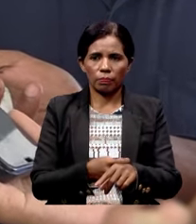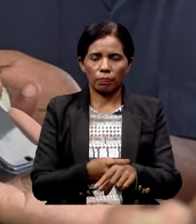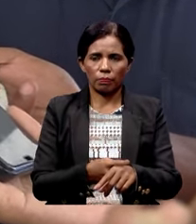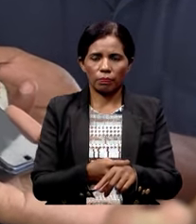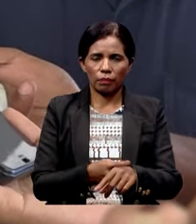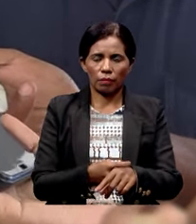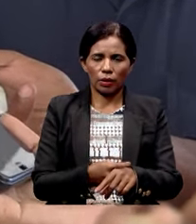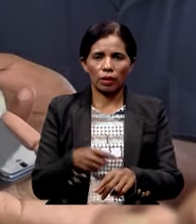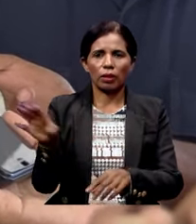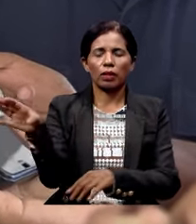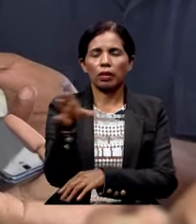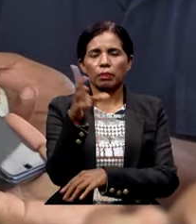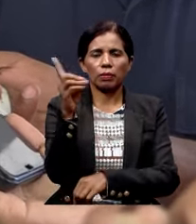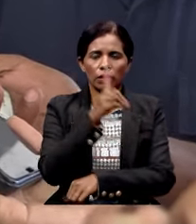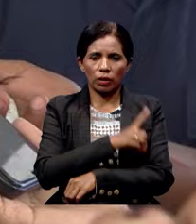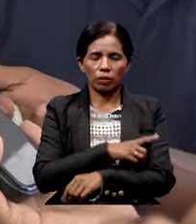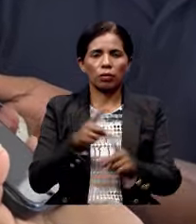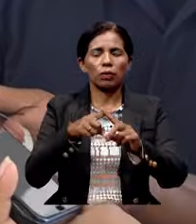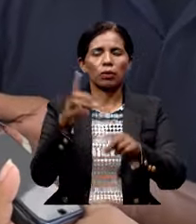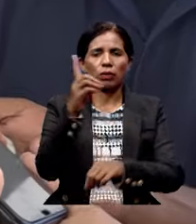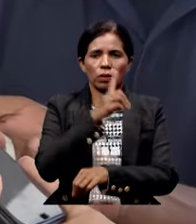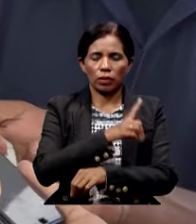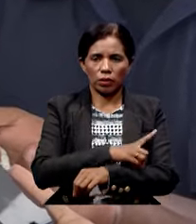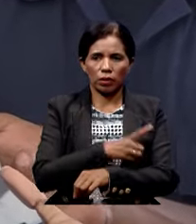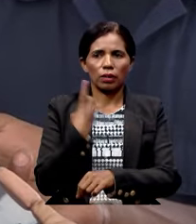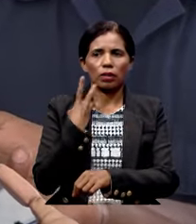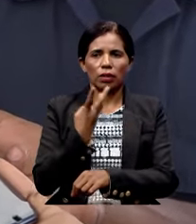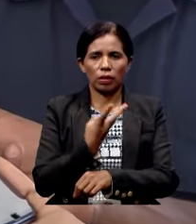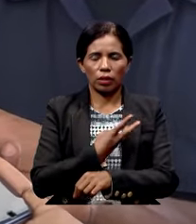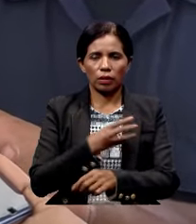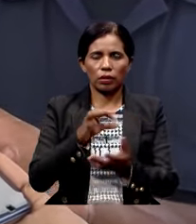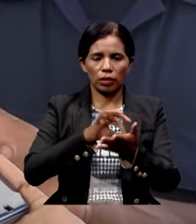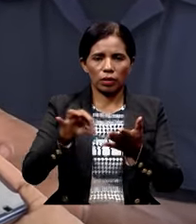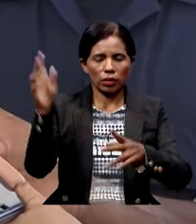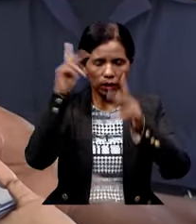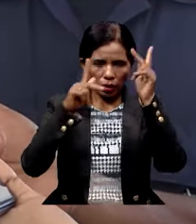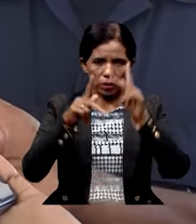o tempo natal, mas estou em Loron, está registro caso